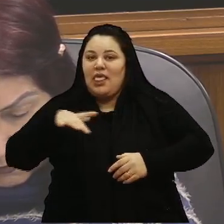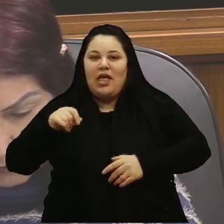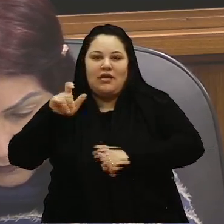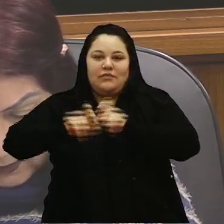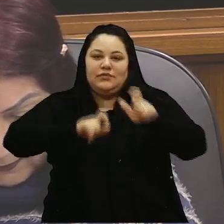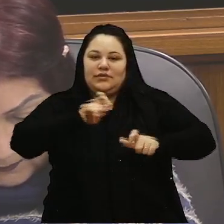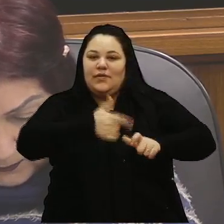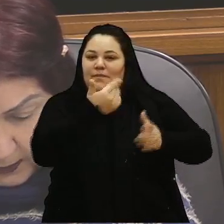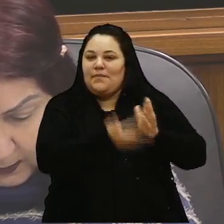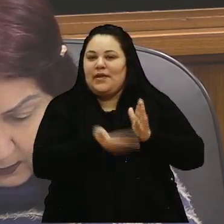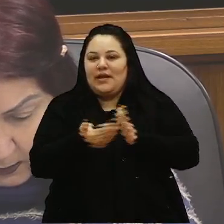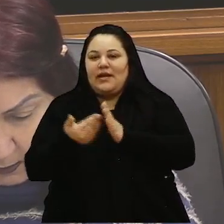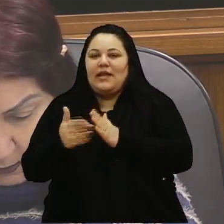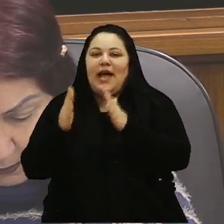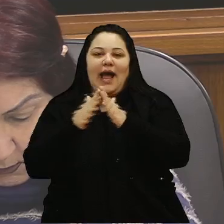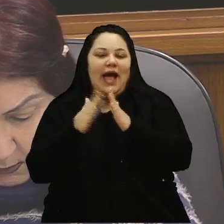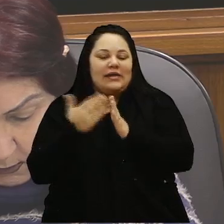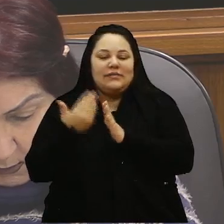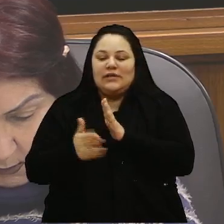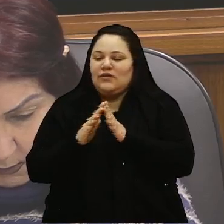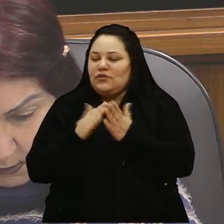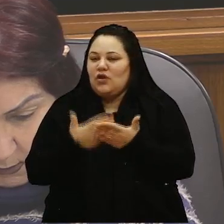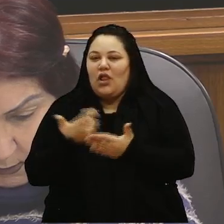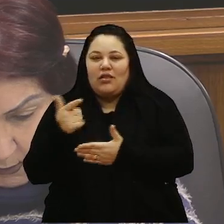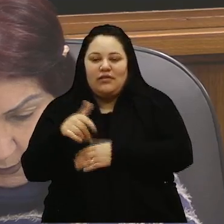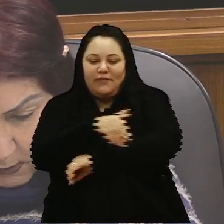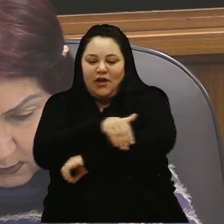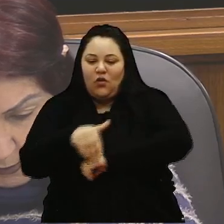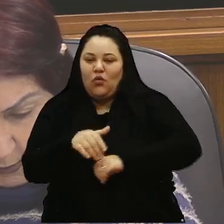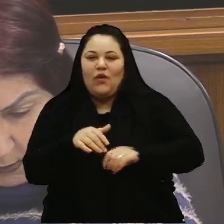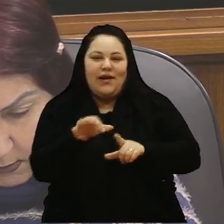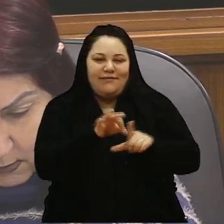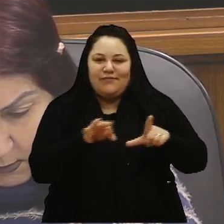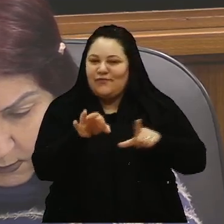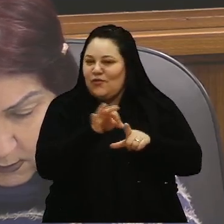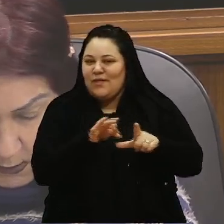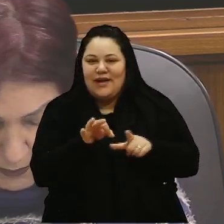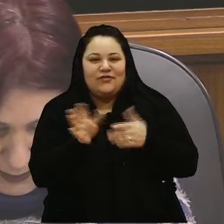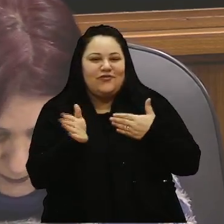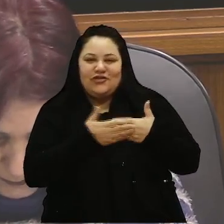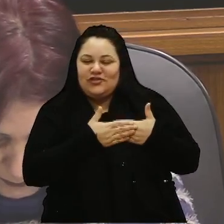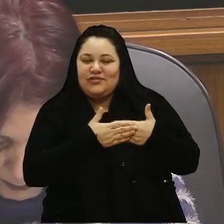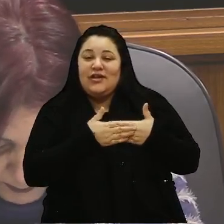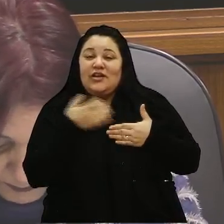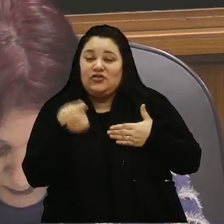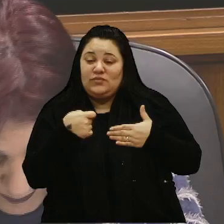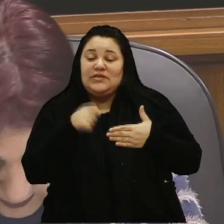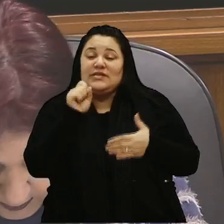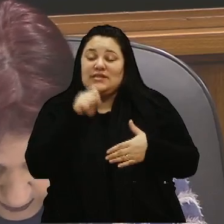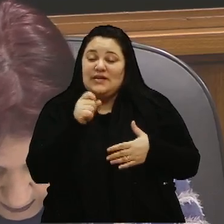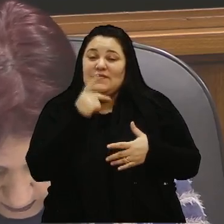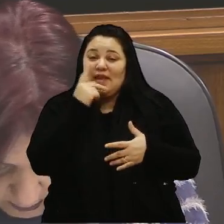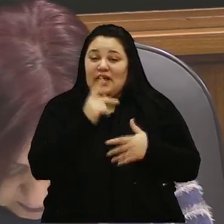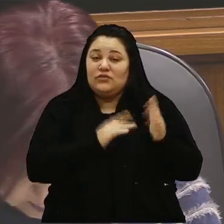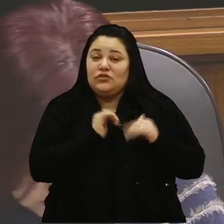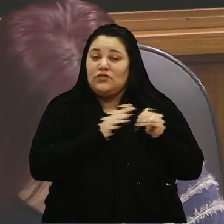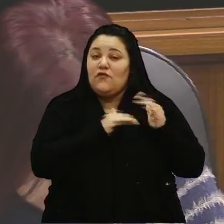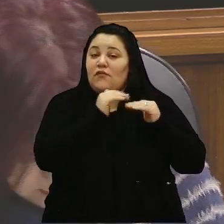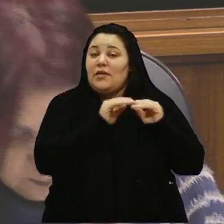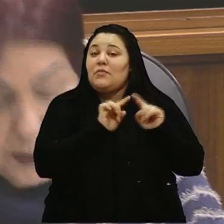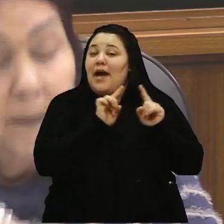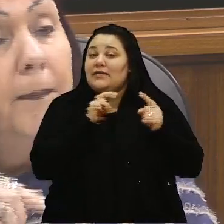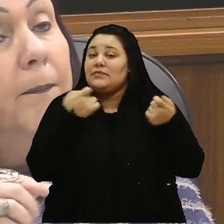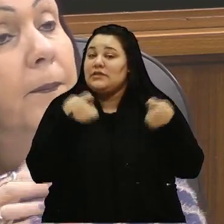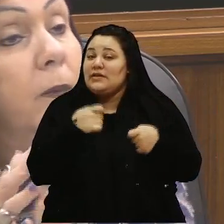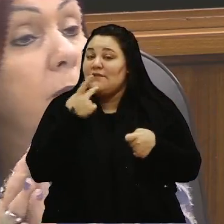sem moradia, sem escola, sem rua, sem comércio. Então, a gente tem que falar do desenvolvimento, mas tem que falar do